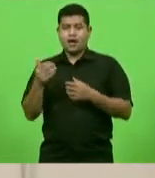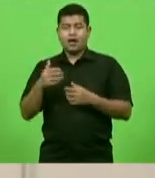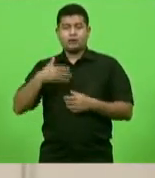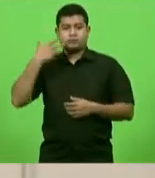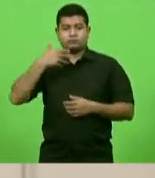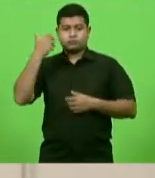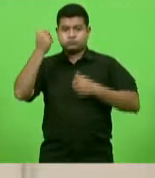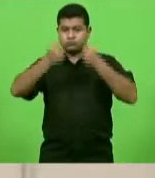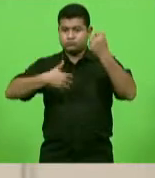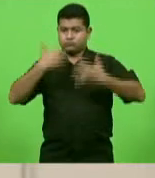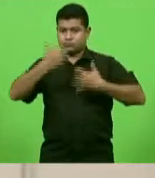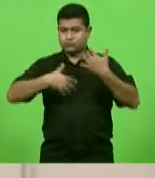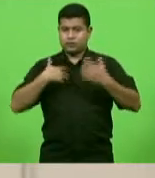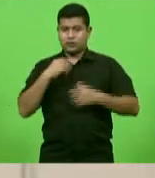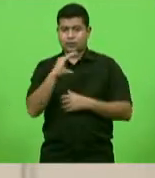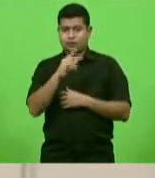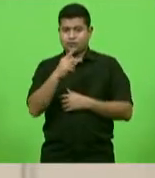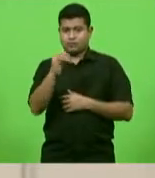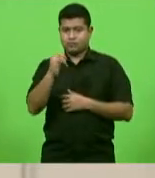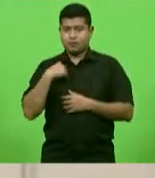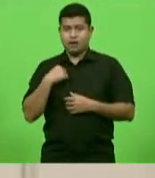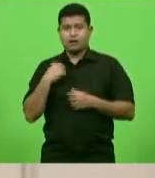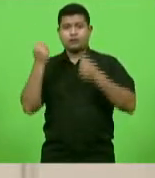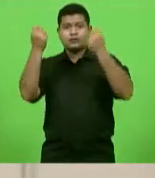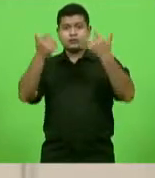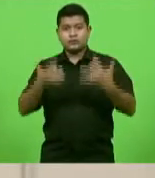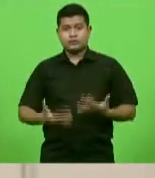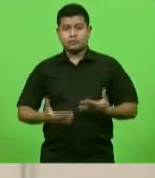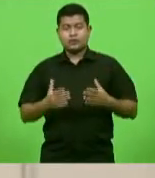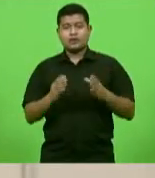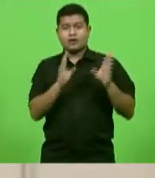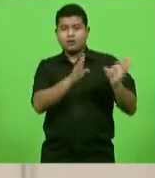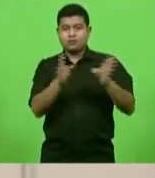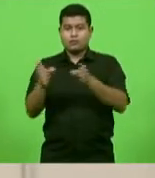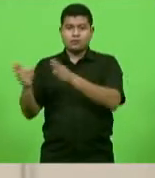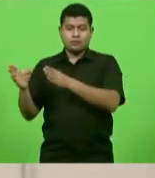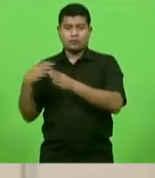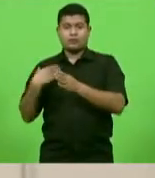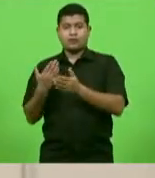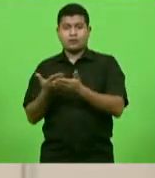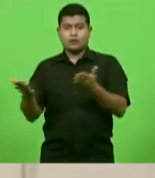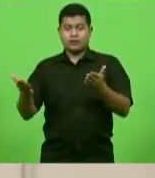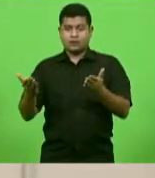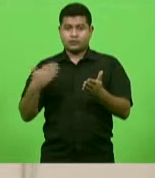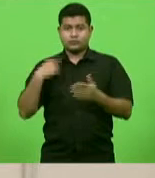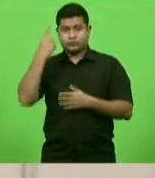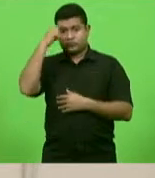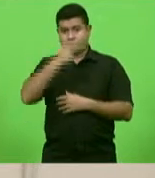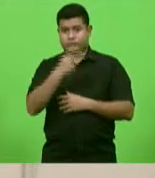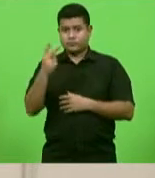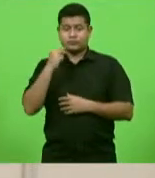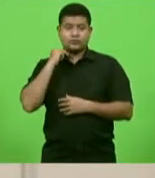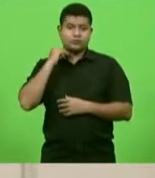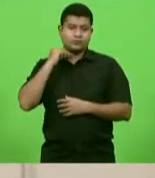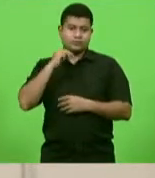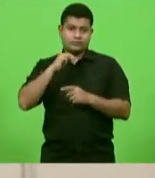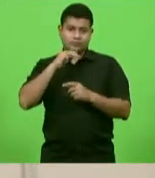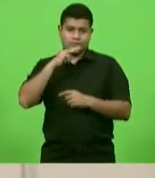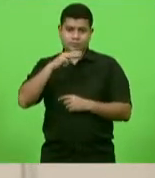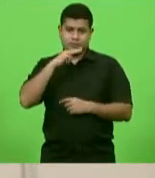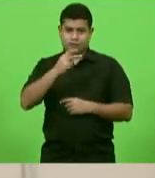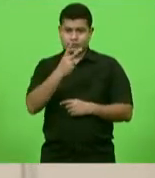CPI, narrando os fatos que aconteceram no dia 22 de março, afirmou com suas palavras, abre